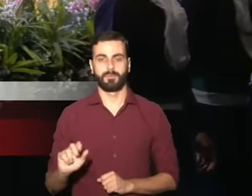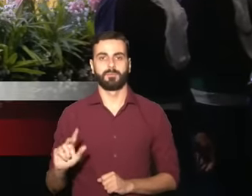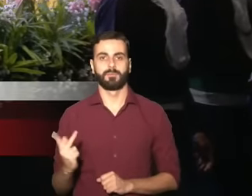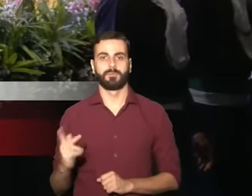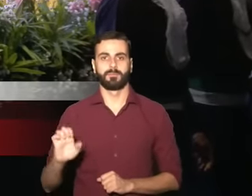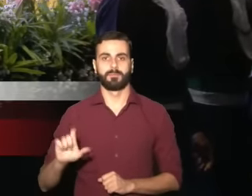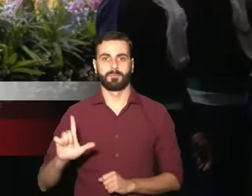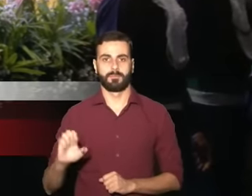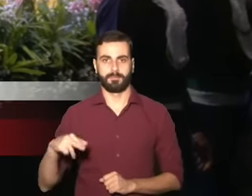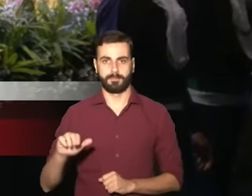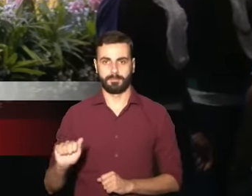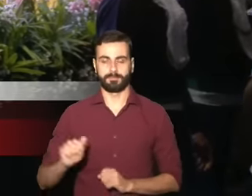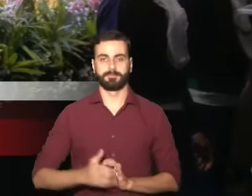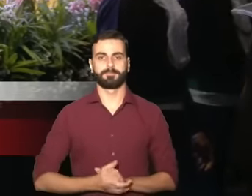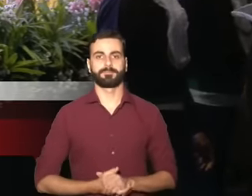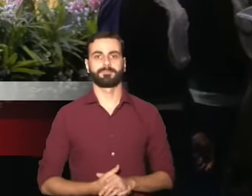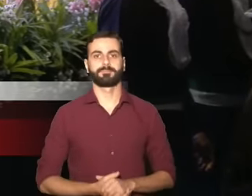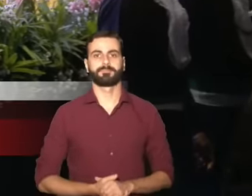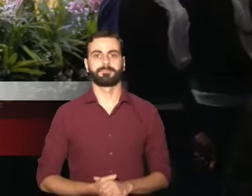Cruz Marim.